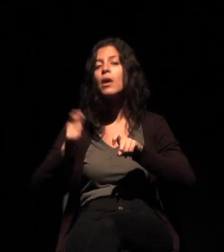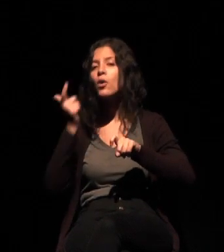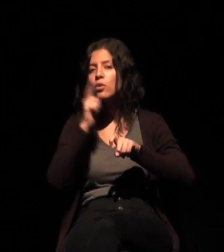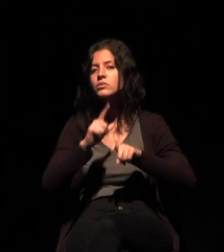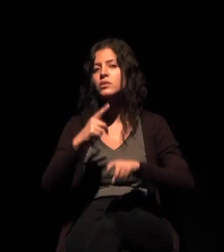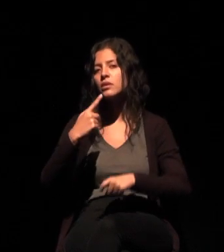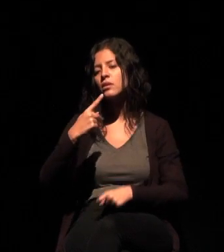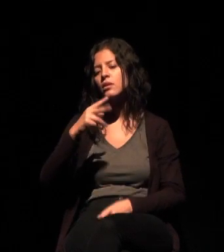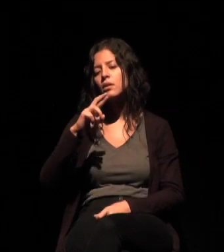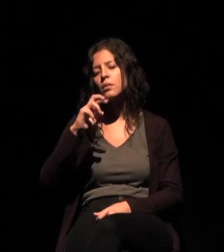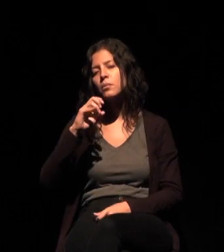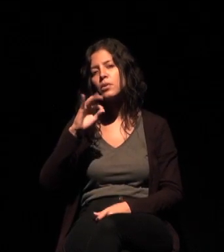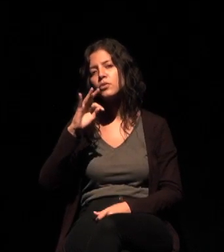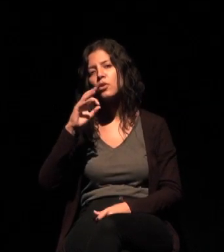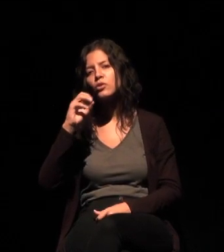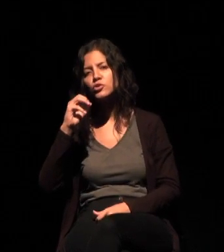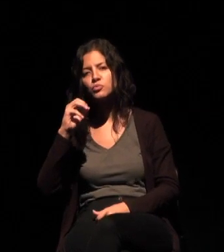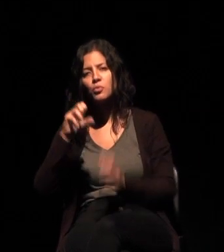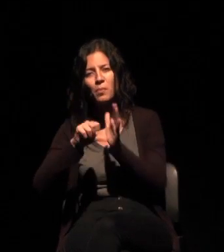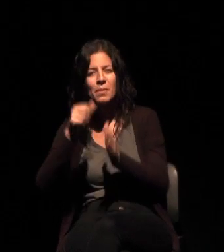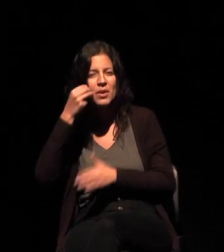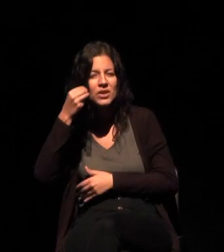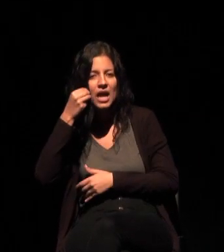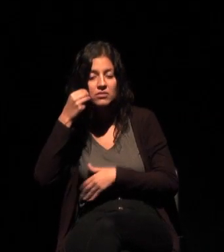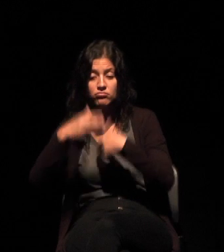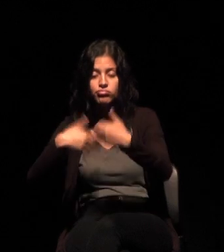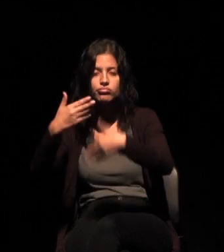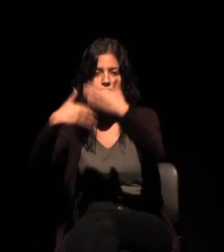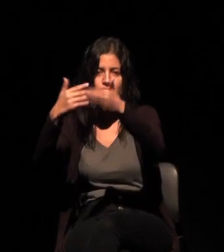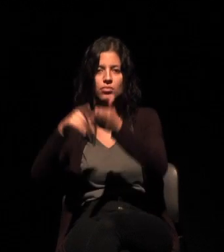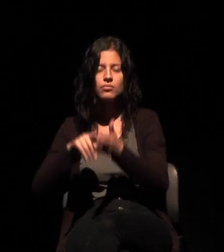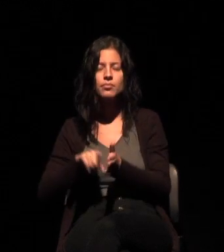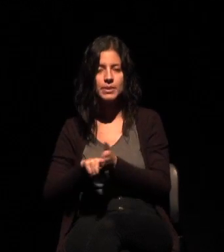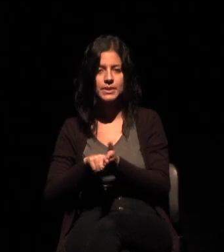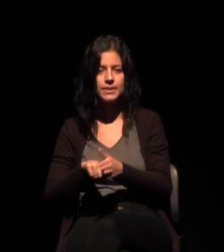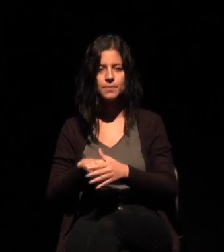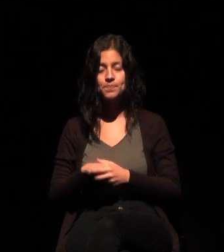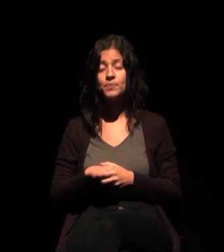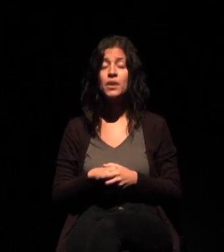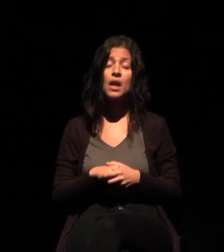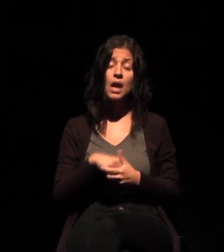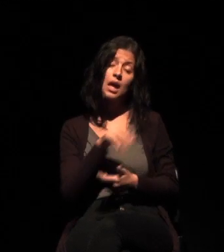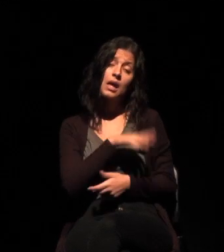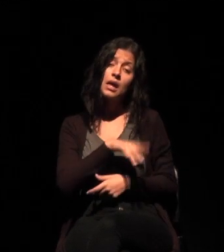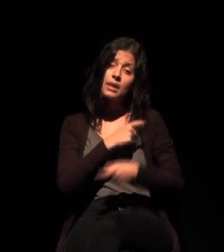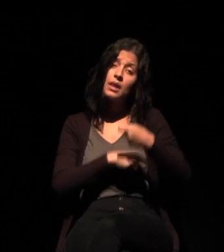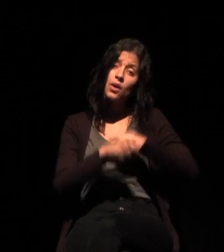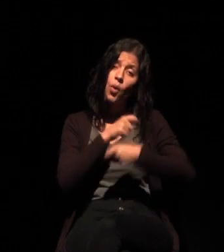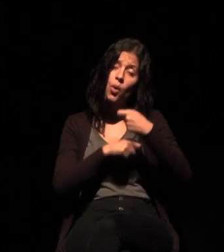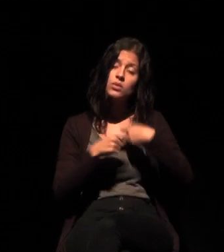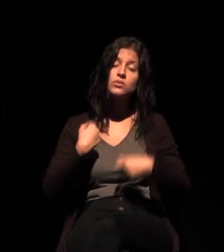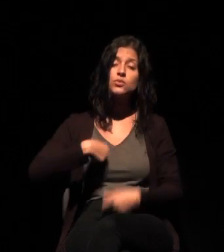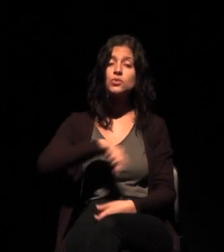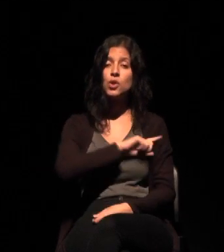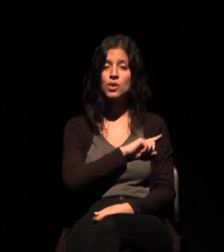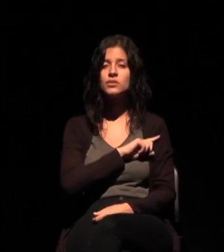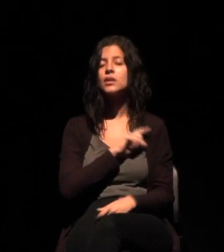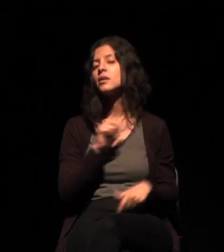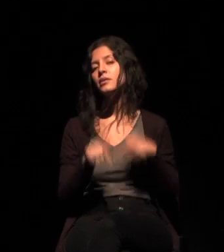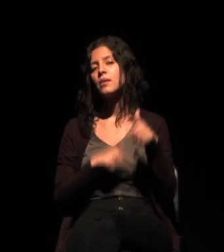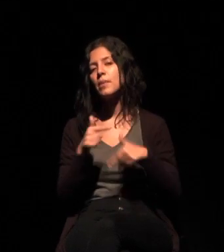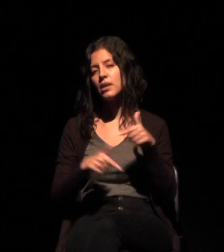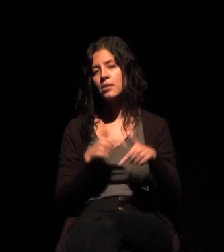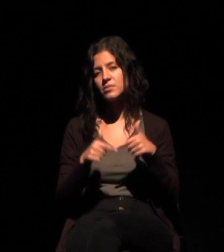carinho maior profundidade é a nível do desenvolvimento do negócio nós essencialmente trabalhamos com startups